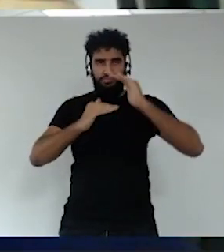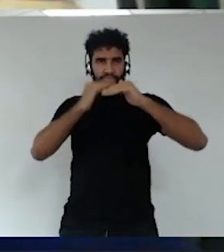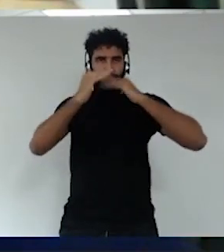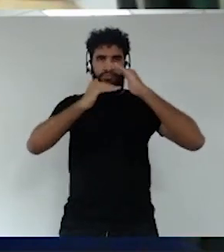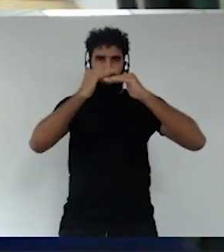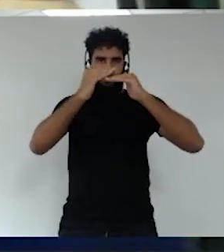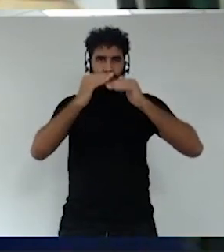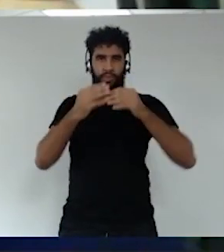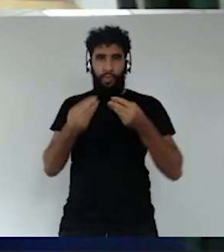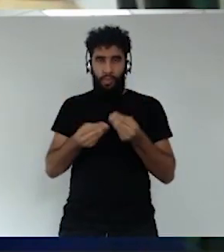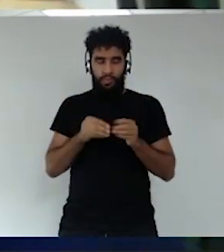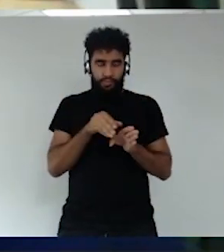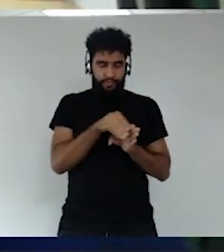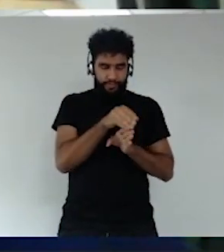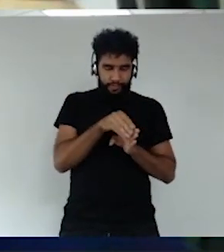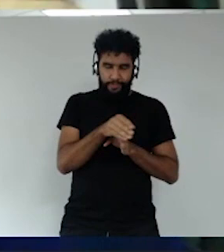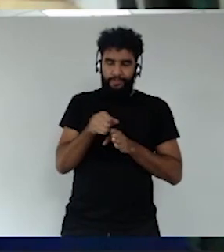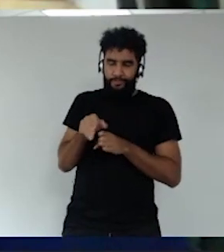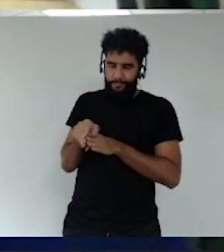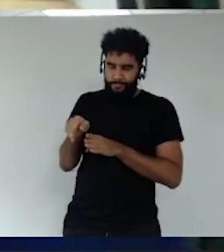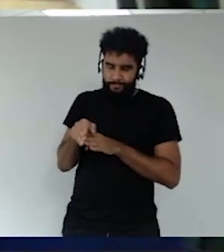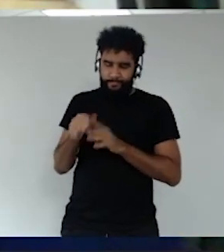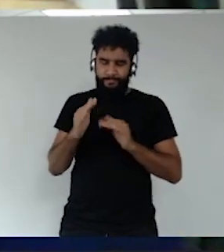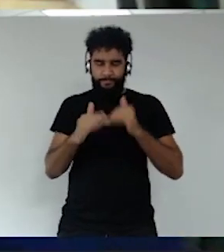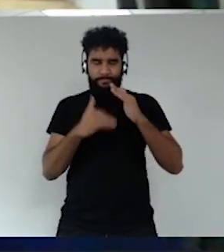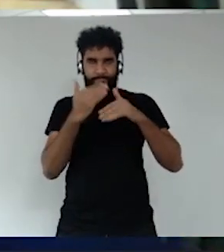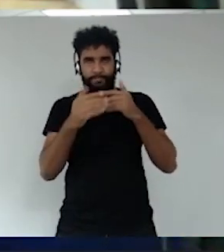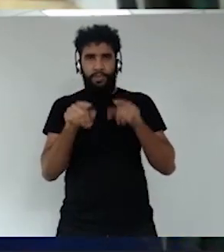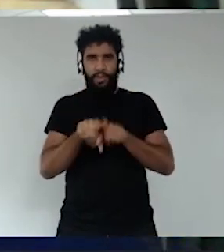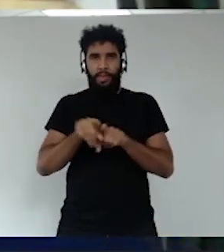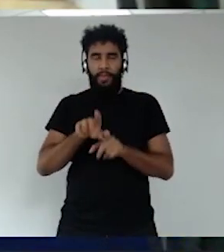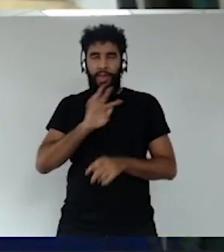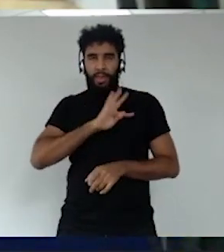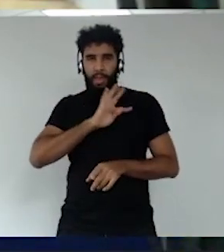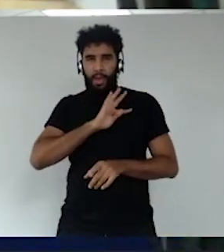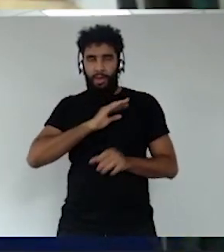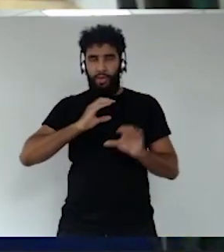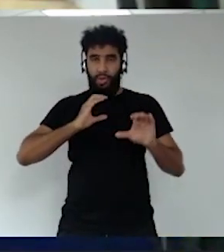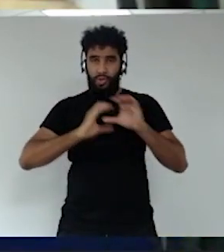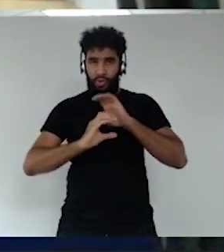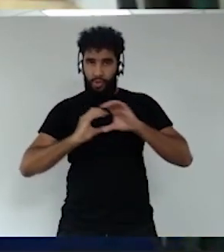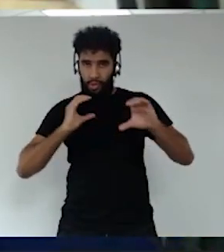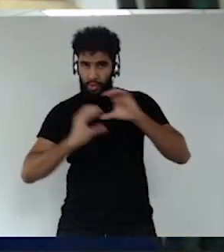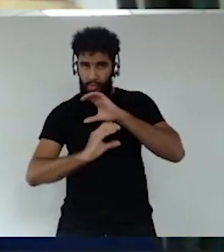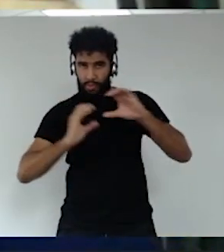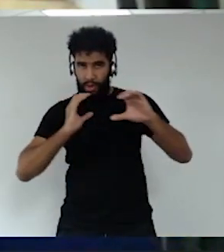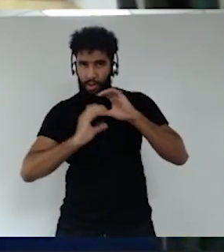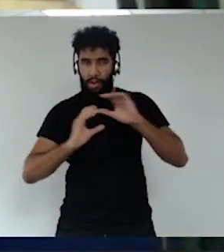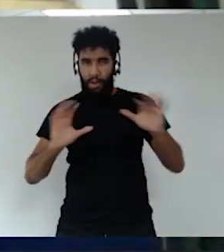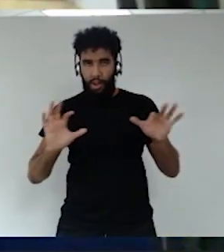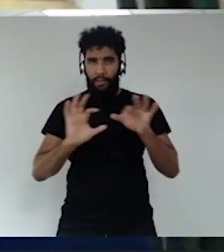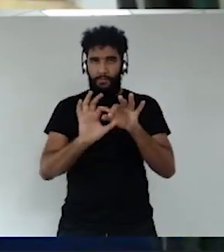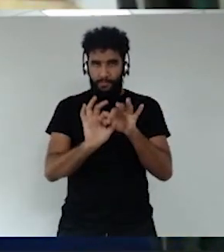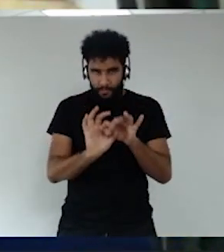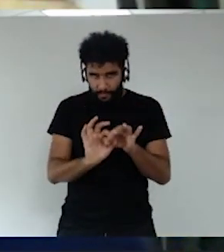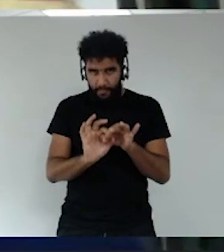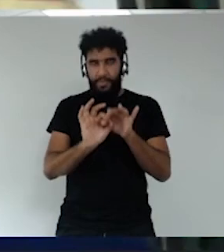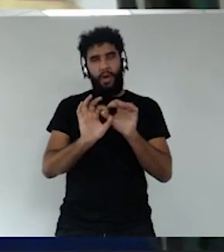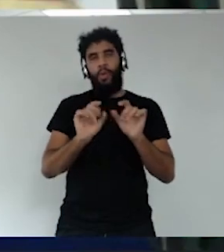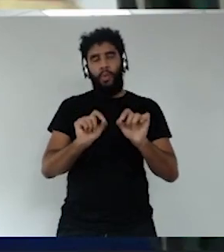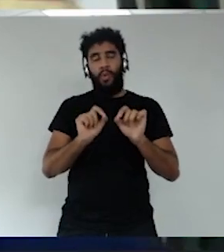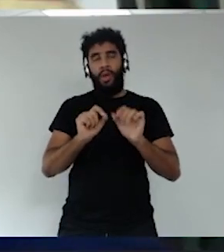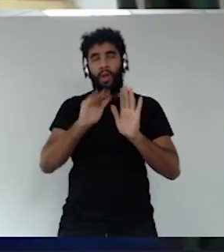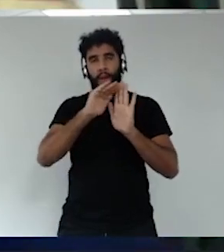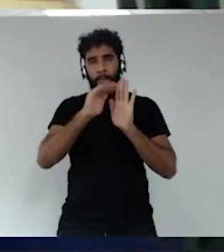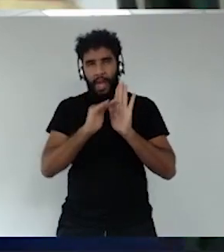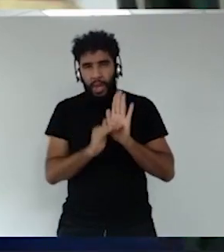processo de educação, de habilidades e técnicas comunicativas que se aliam a padrões, a